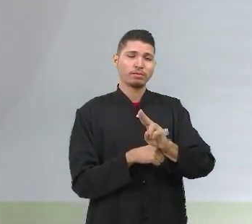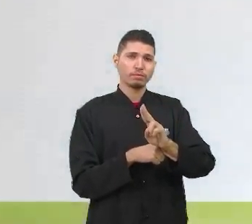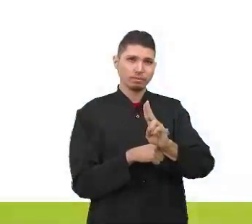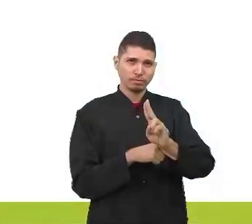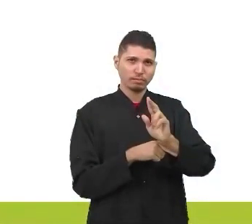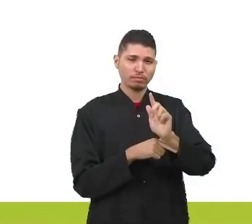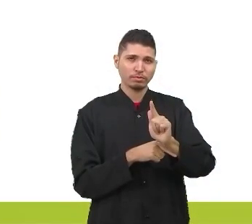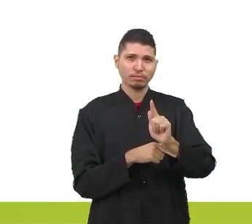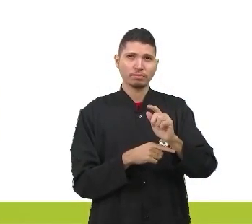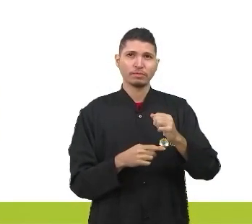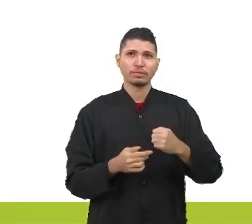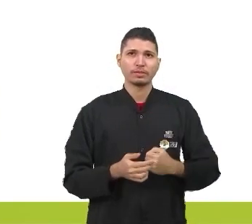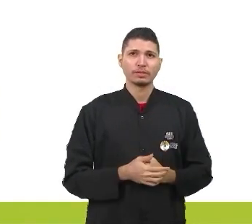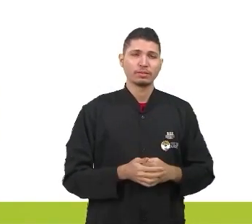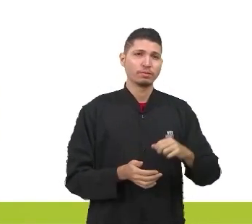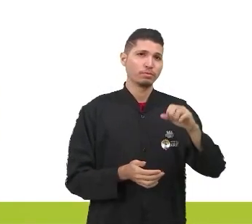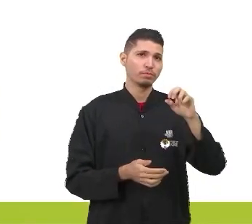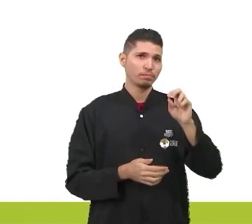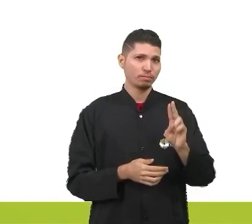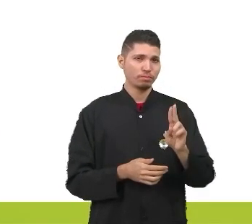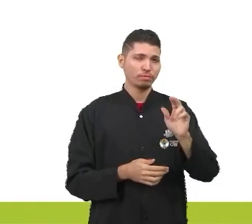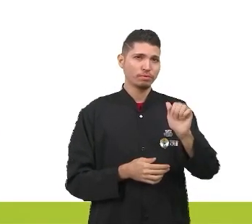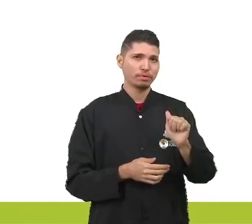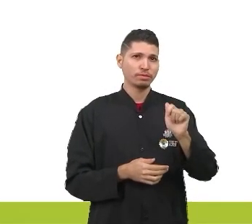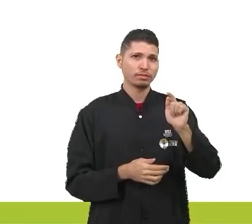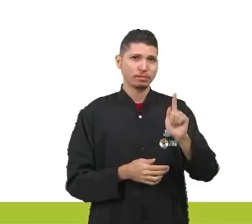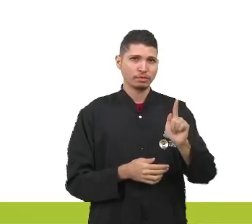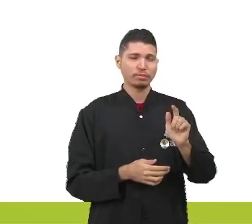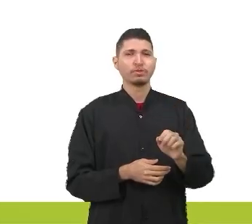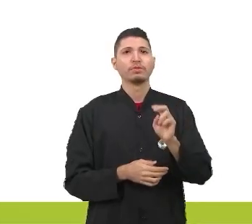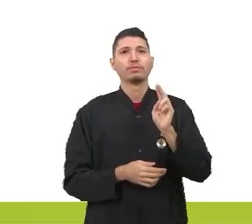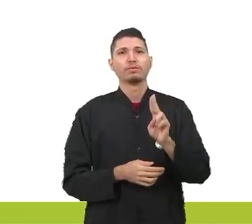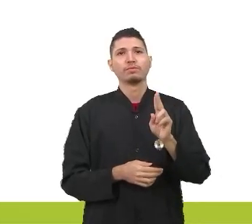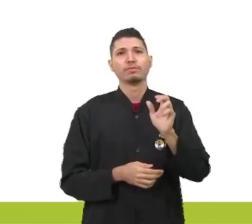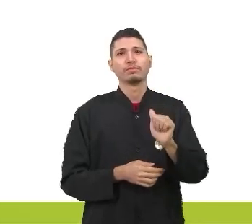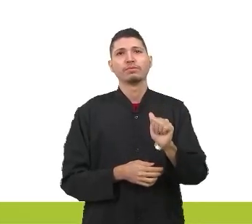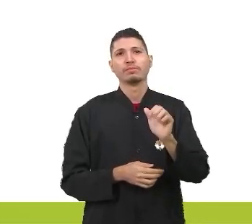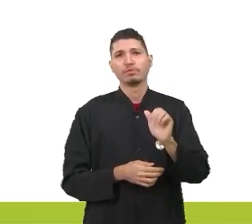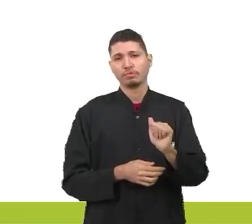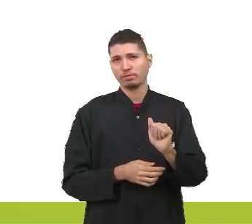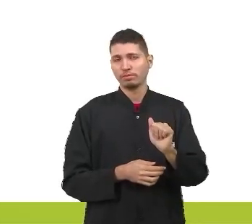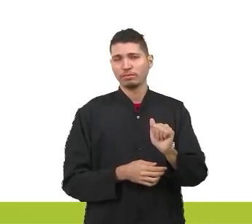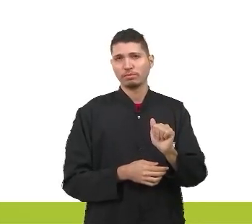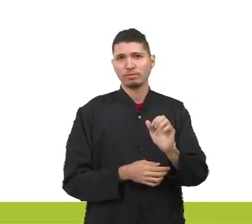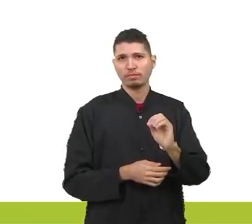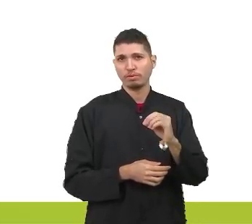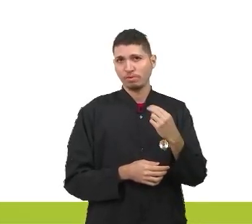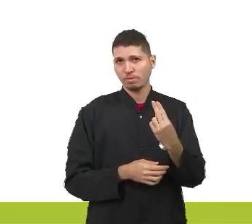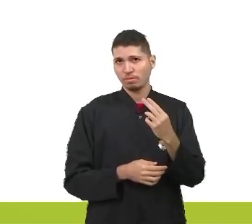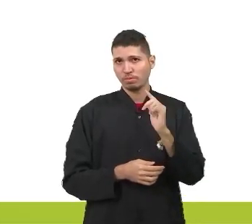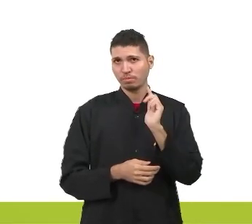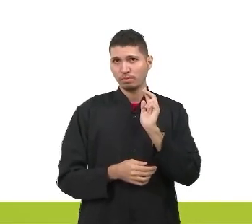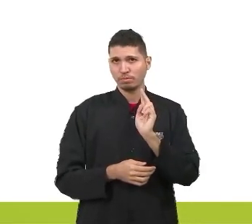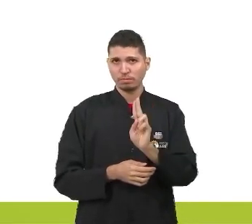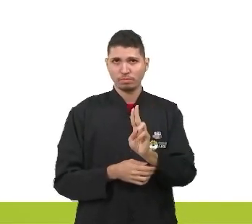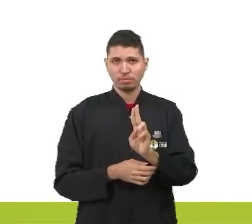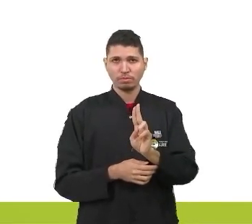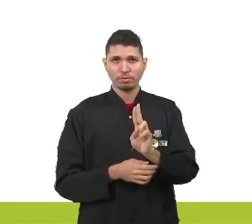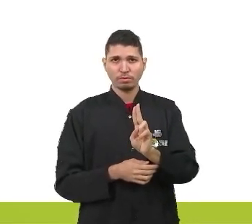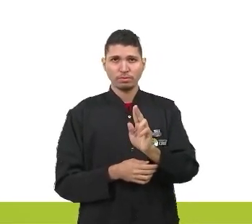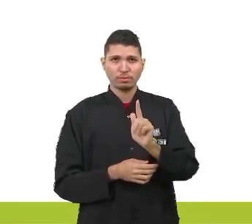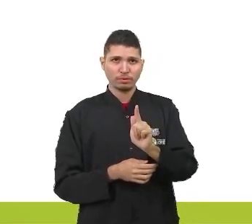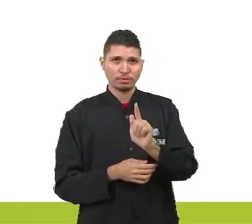códons, o AG, o AA, ou então o GA,